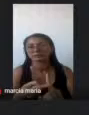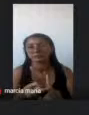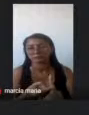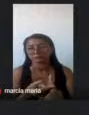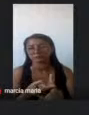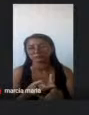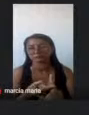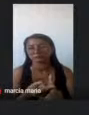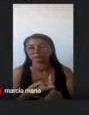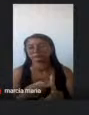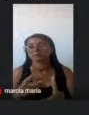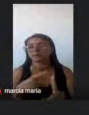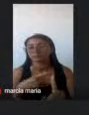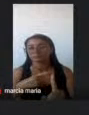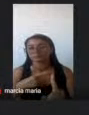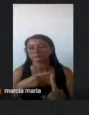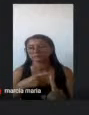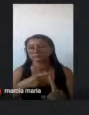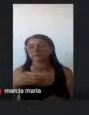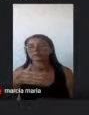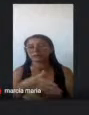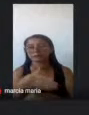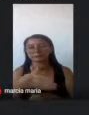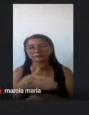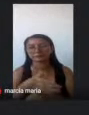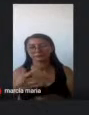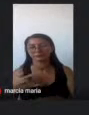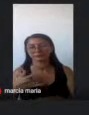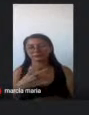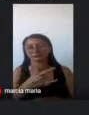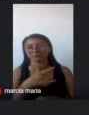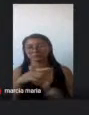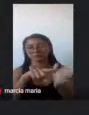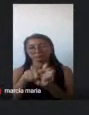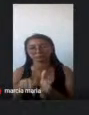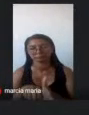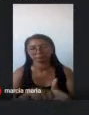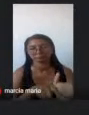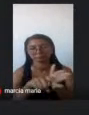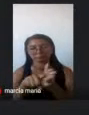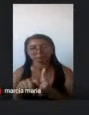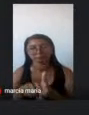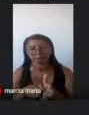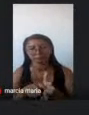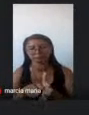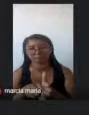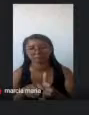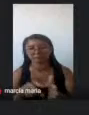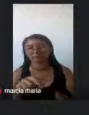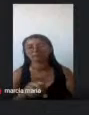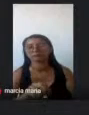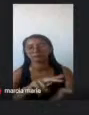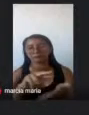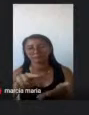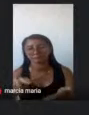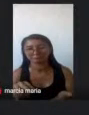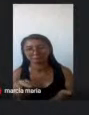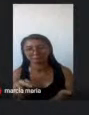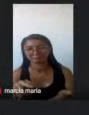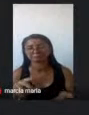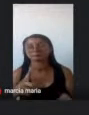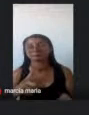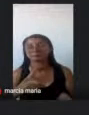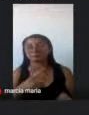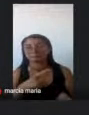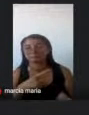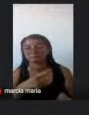ela tem acesso no seu pré-natal aos exames do pré-natal, ao teste rápido da sífilis. Consequentemente,